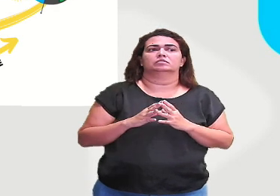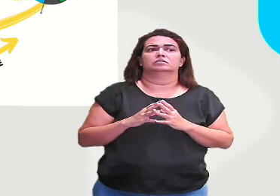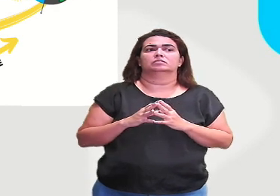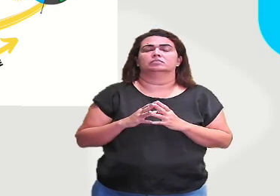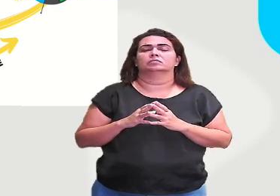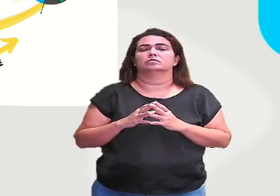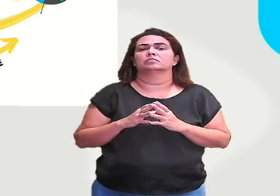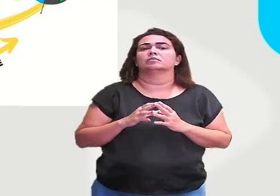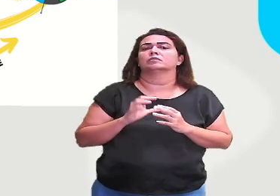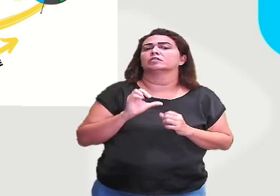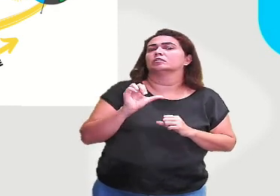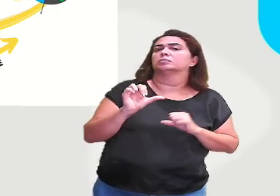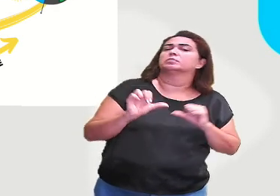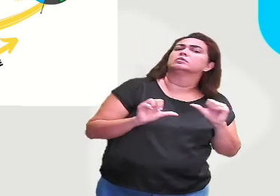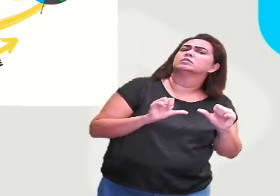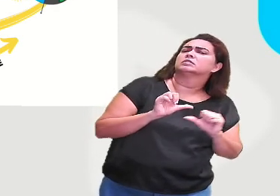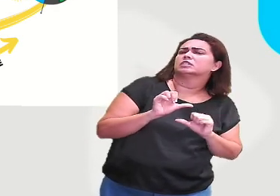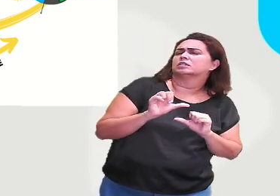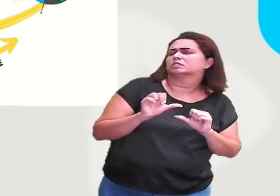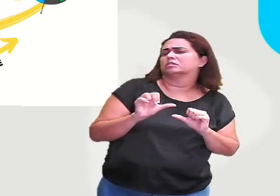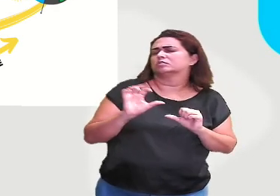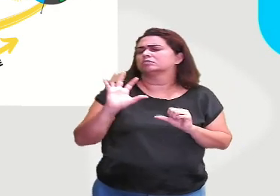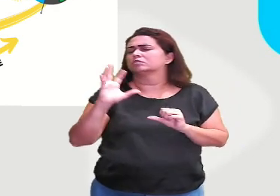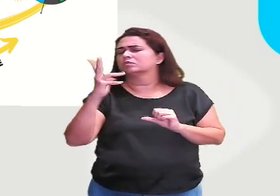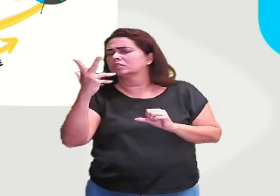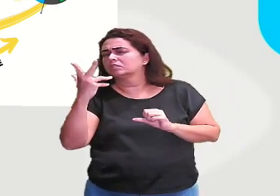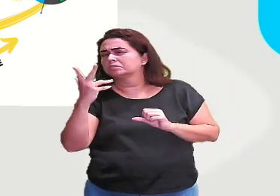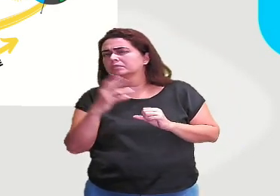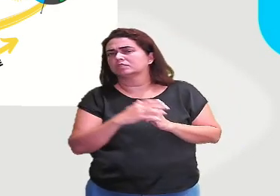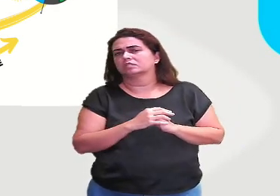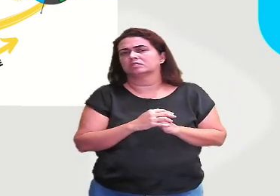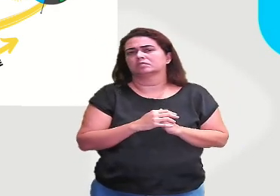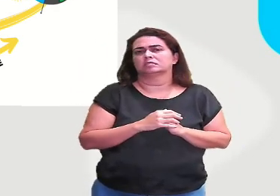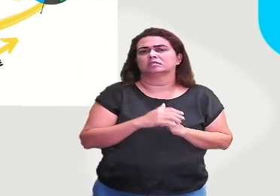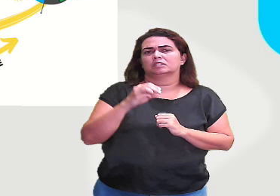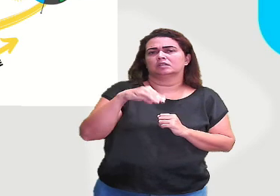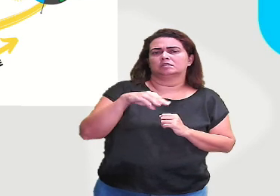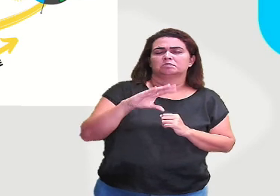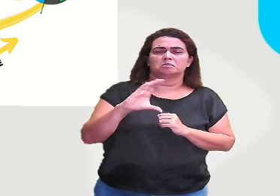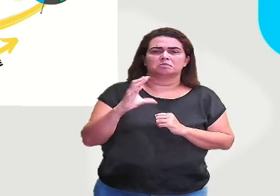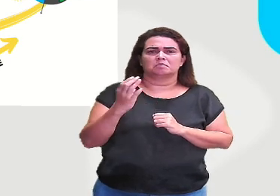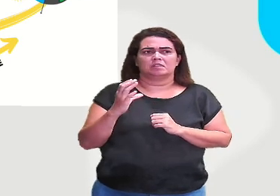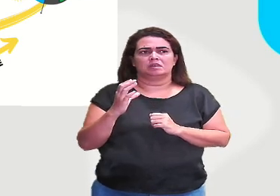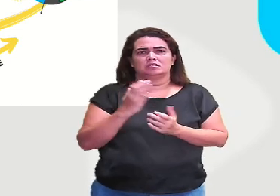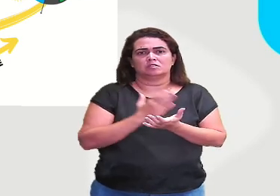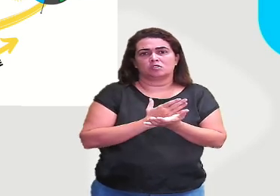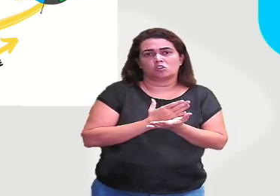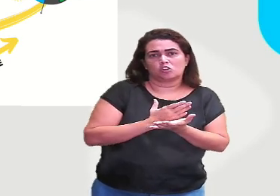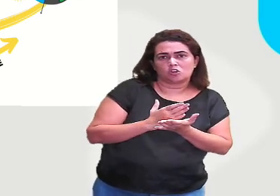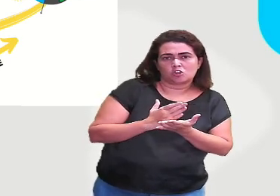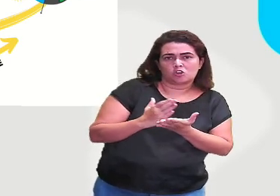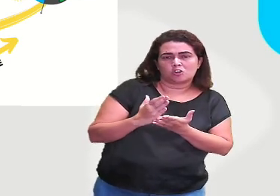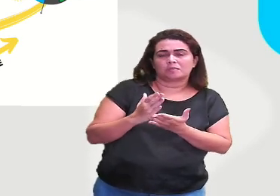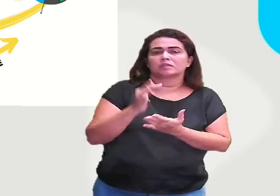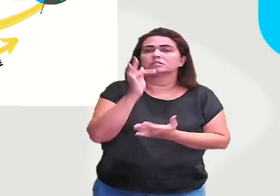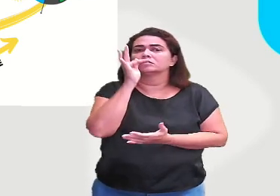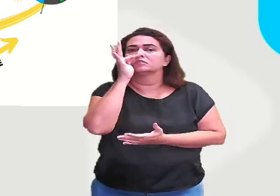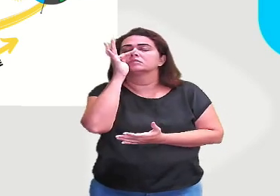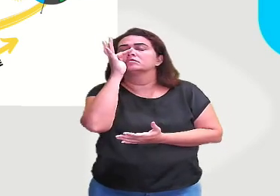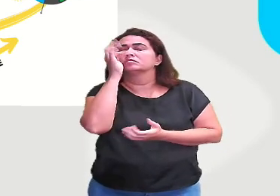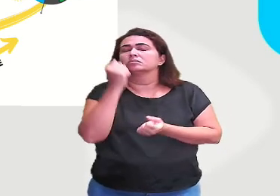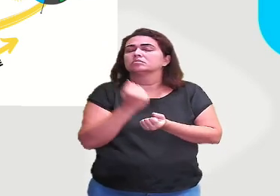da alternância, da mudança de tempo, da transição, né? No caso do equinócio, né, de março, né, nós vamos ter o início da primavera